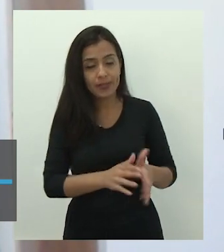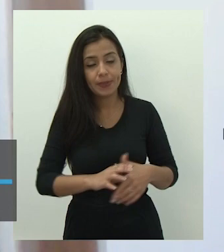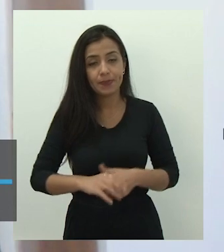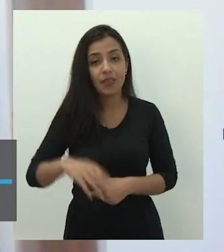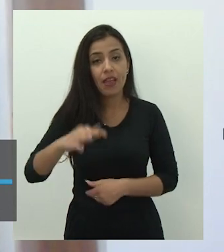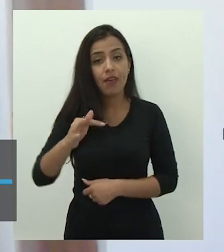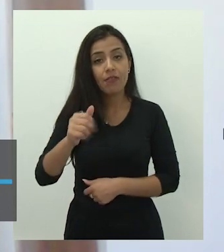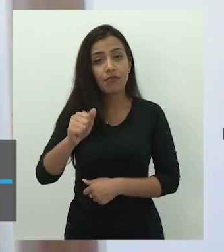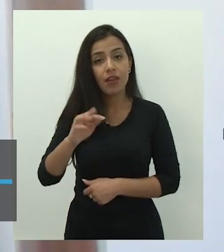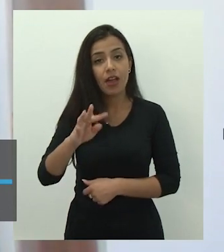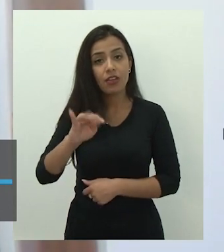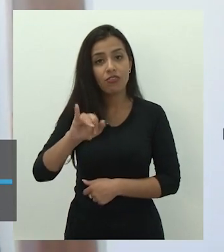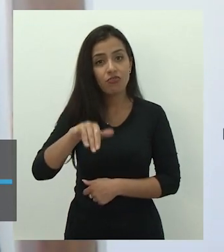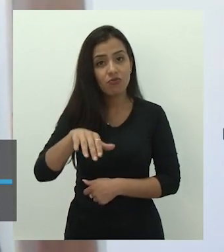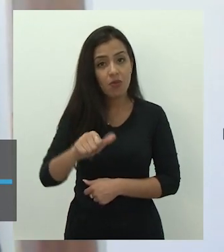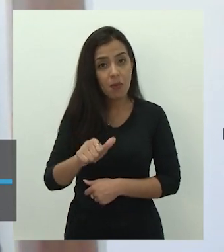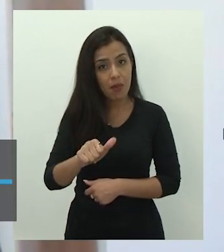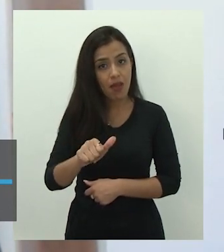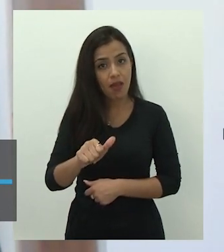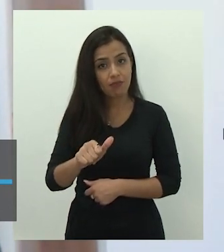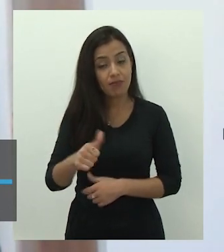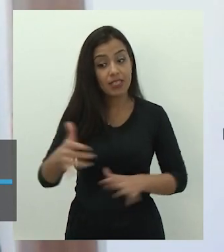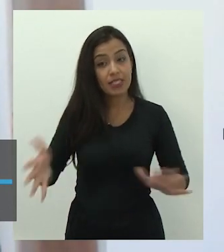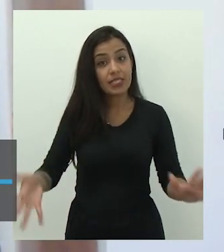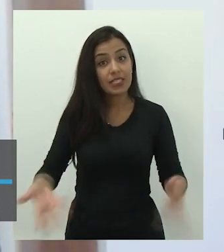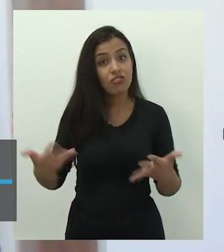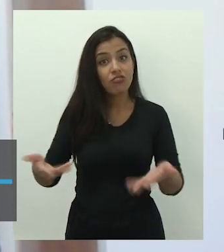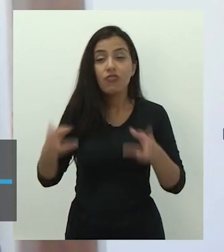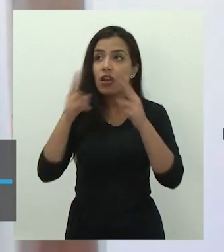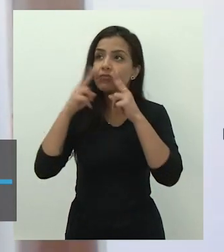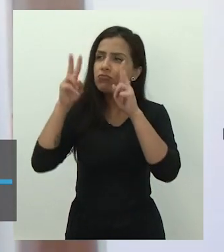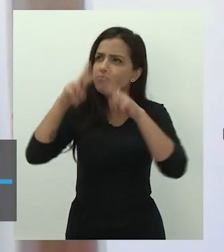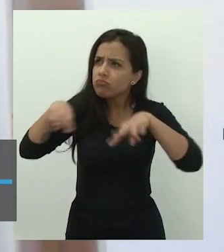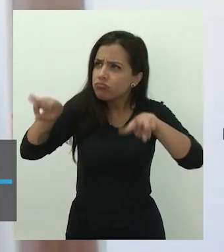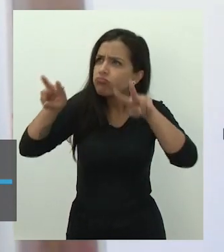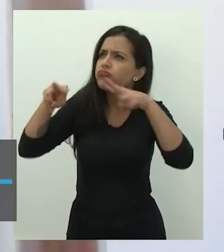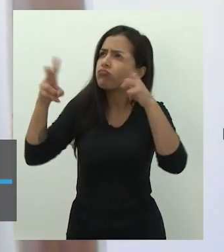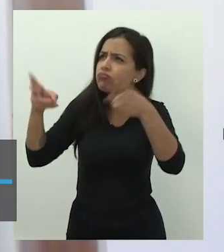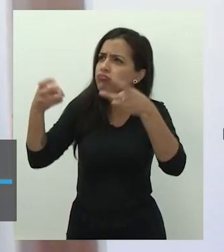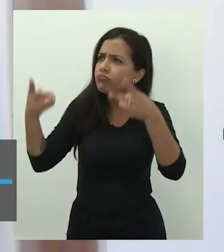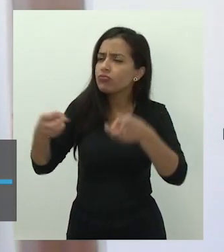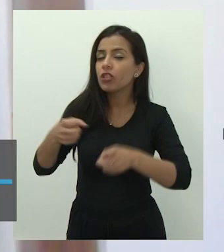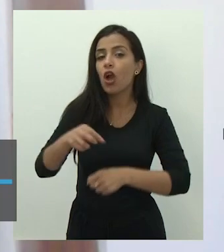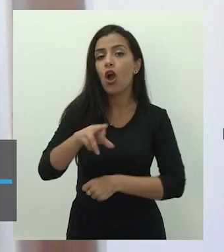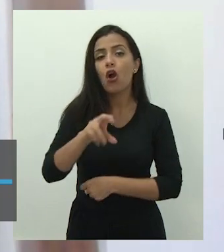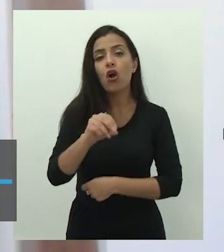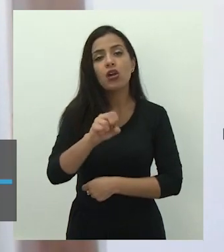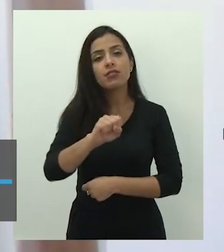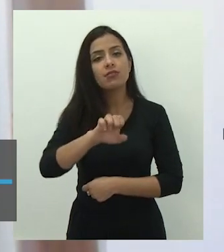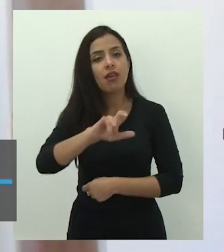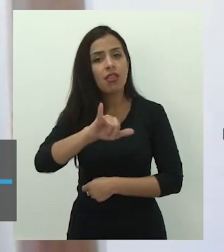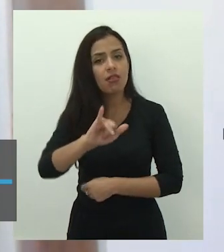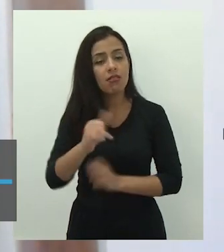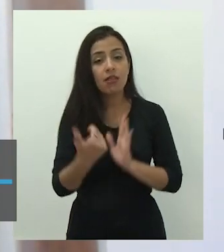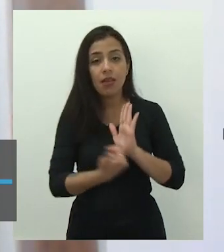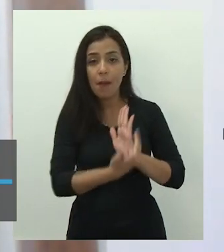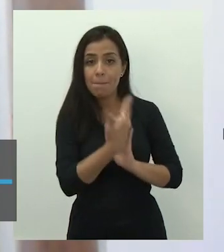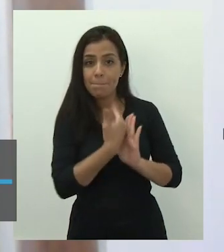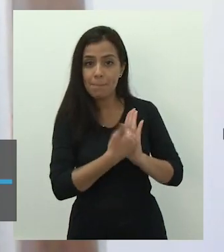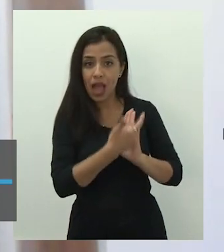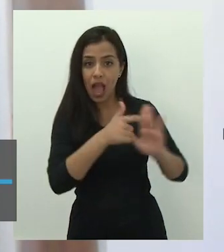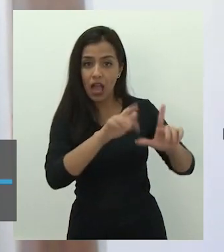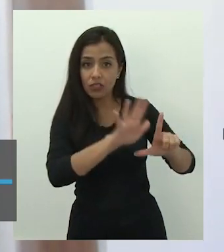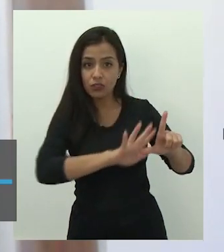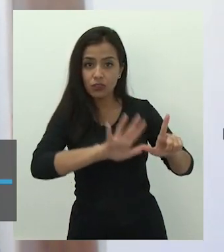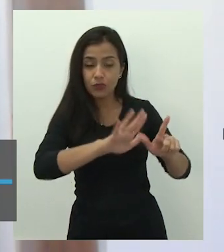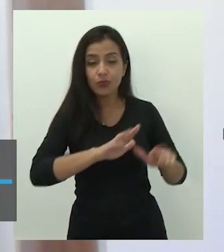a observação, professora Roseli, com imagens, a professora Vânia falou em trazer